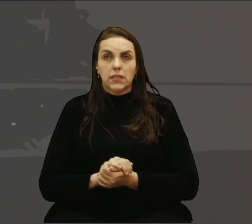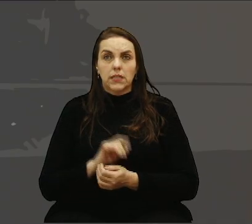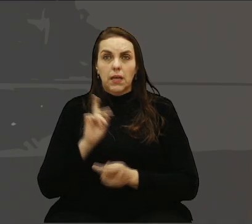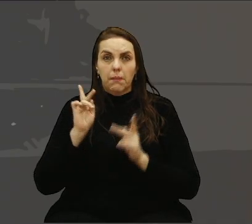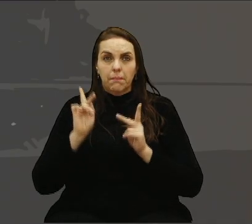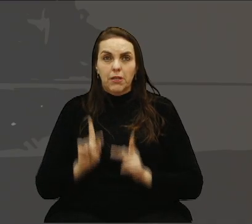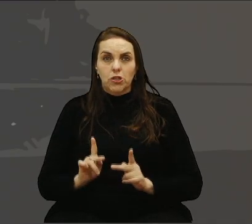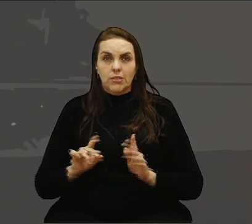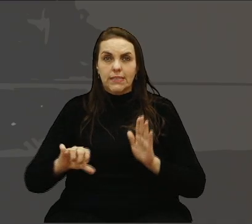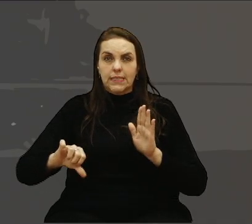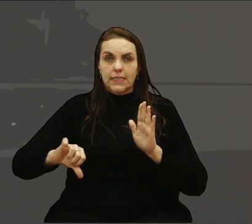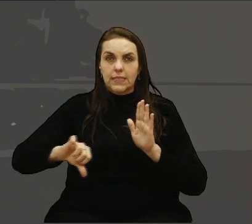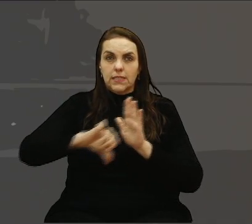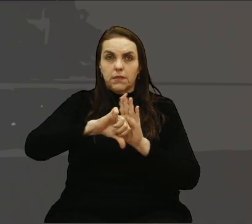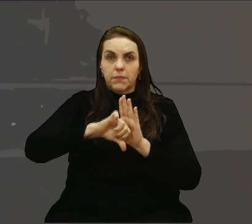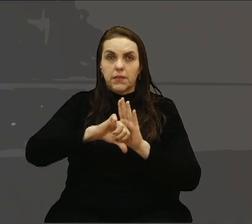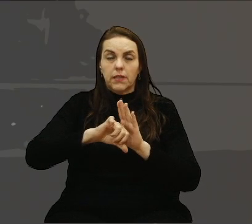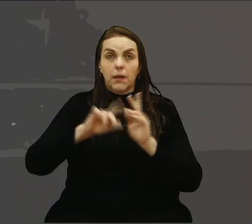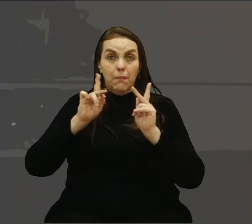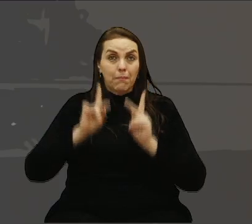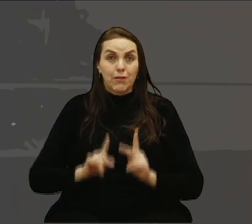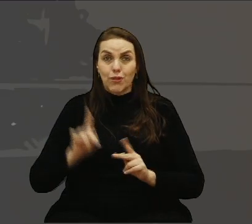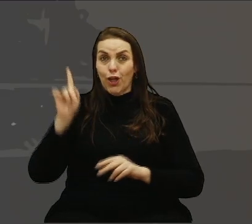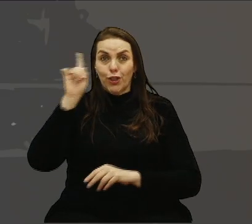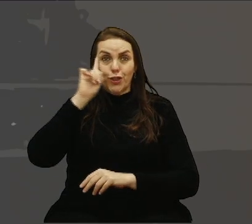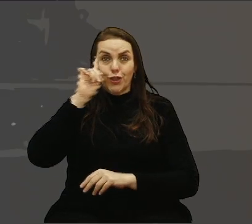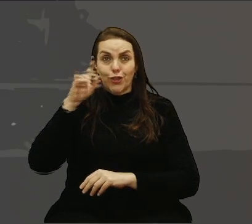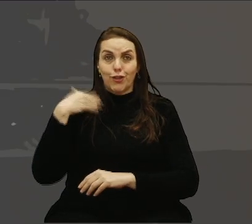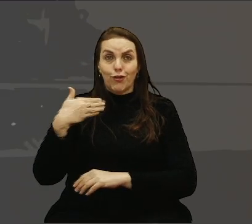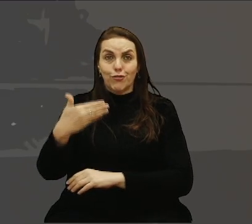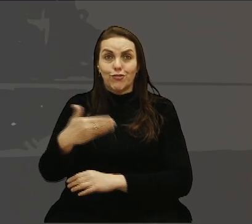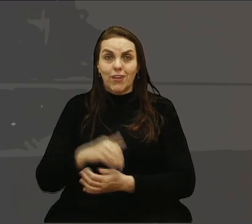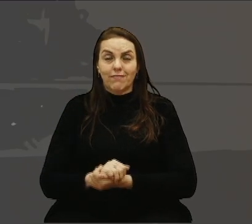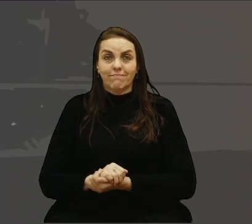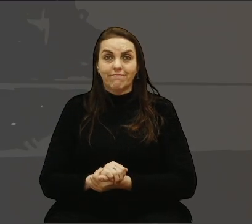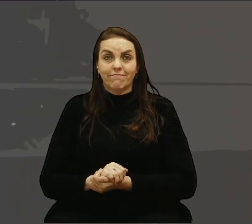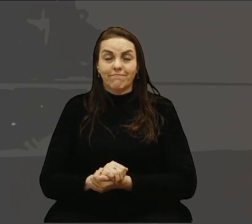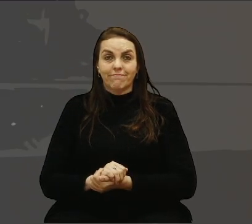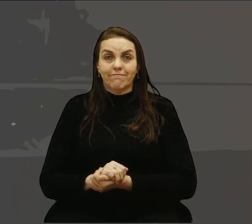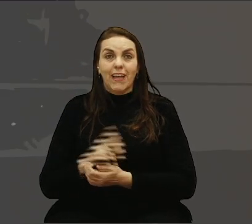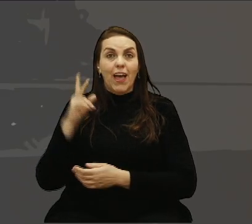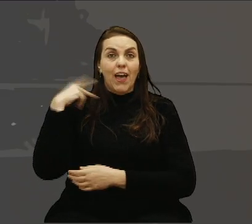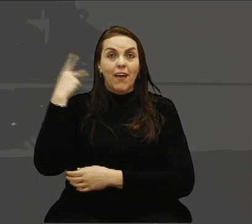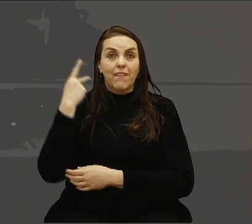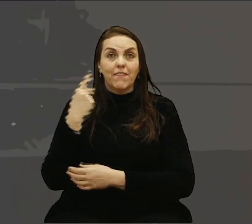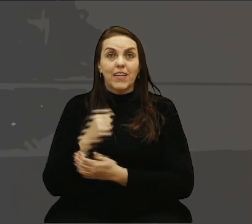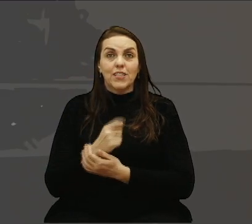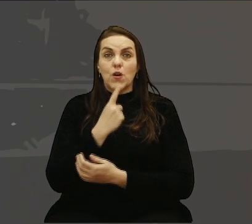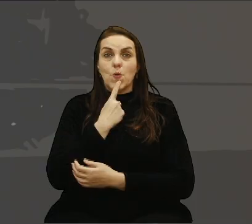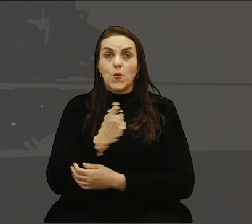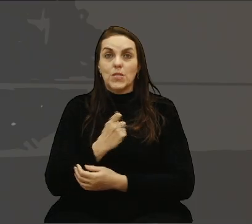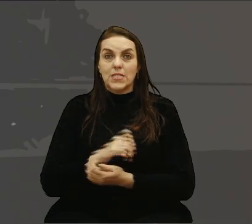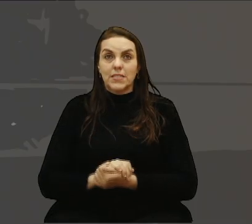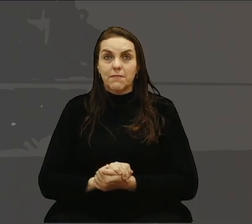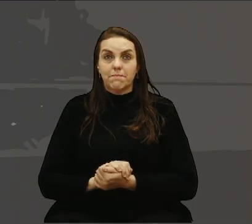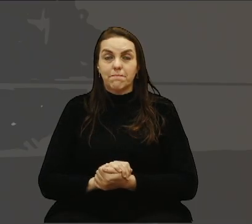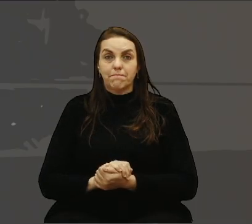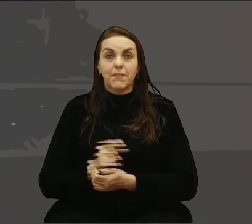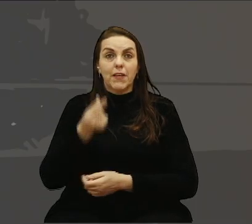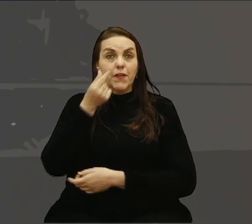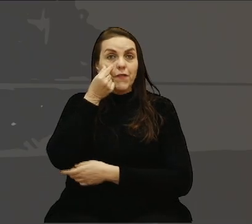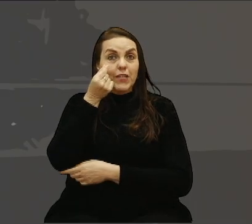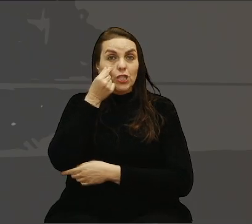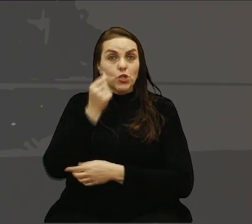contraventores, gente que está com a gente todos os dias, como a vereadora Roselane Frigieri, como o vereador Ed Eloy Frisso